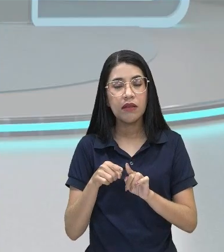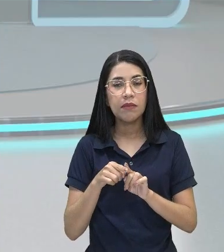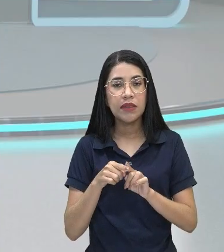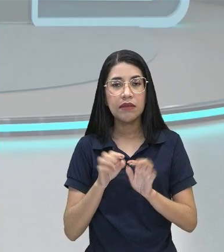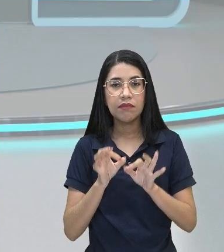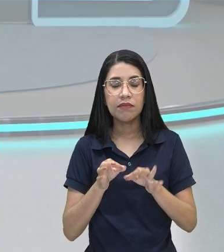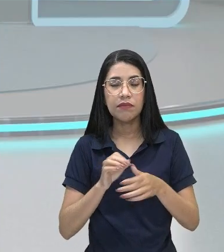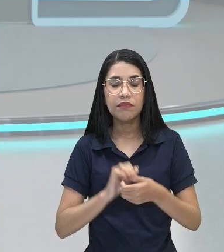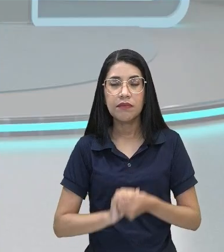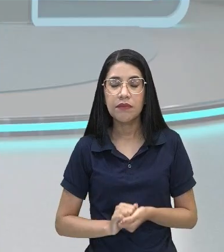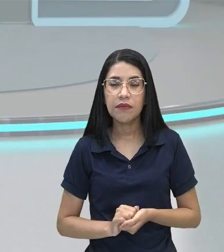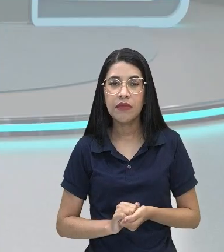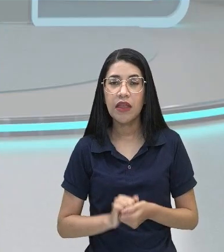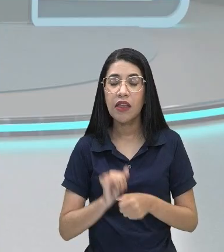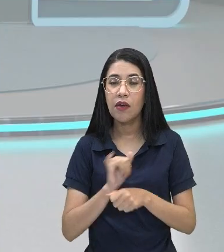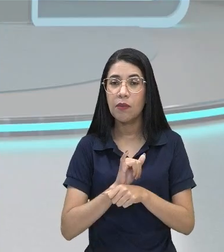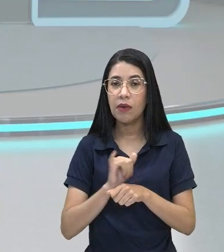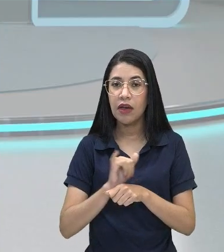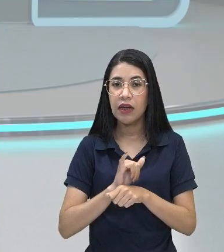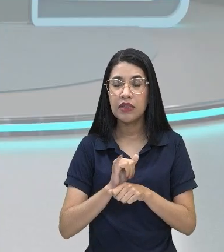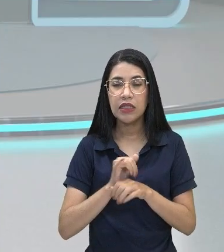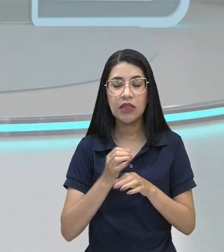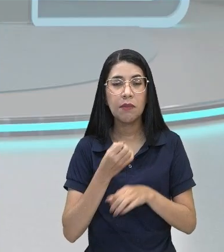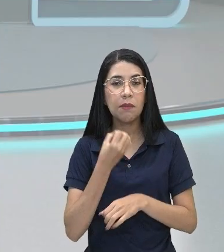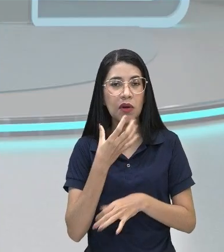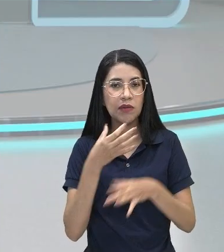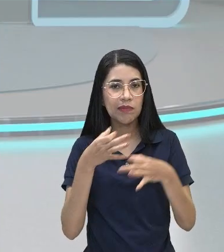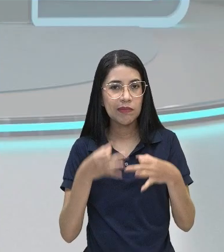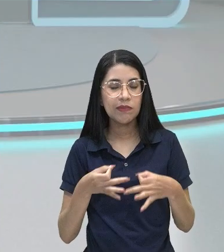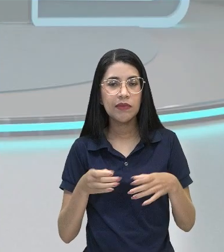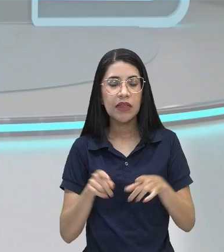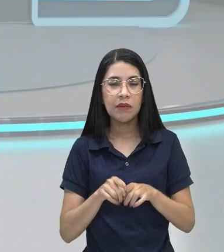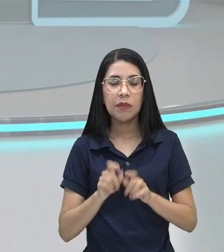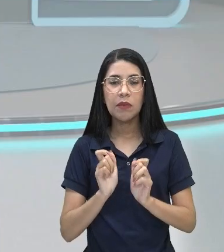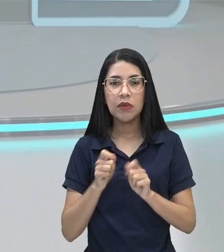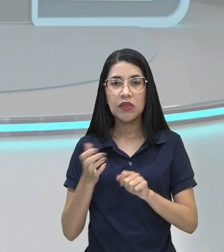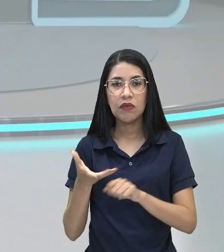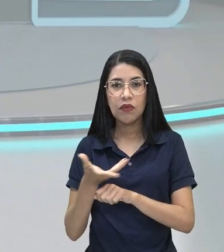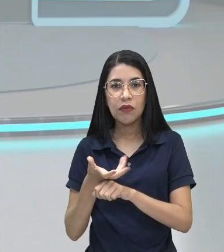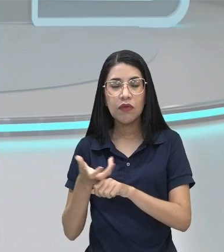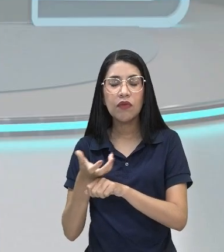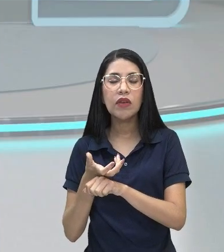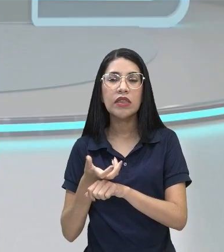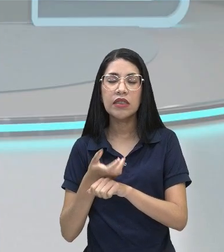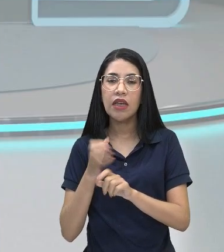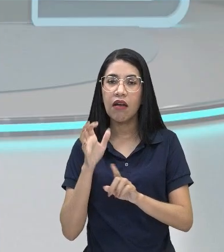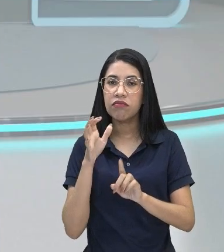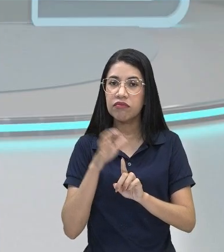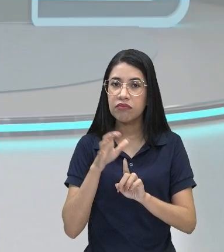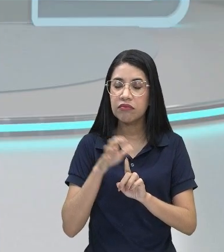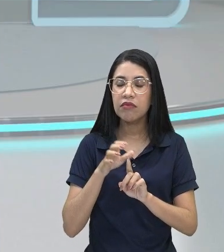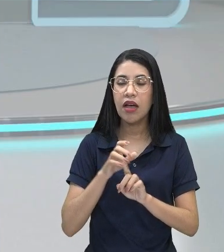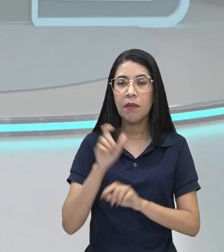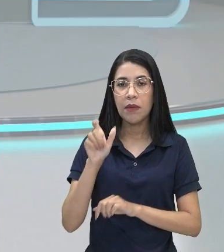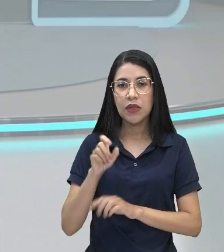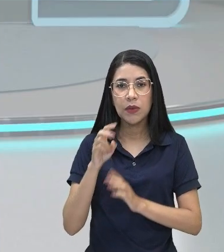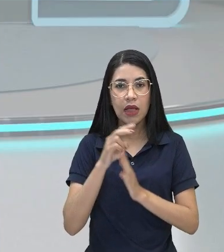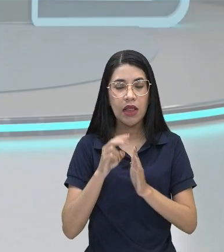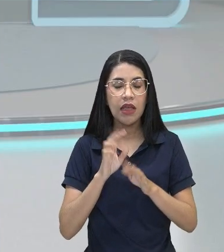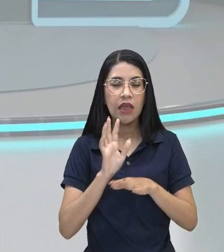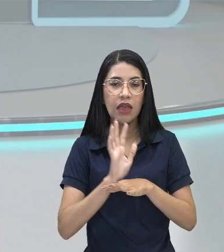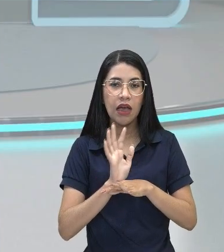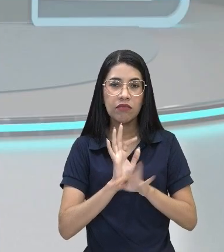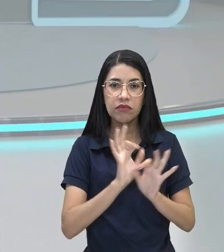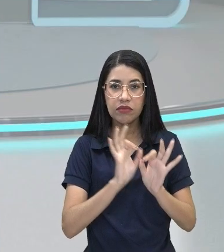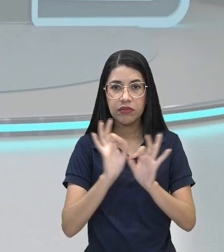positiva. É uma estratégia eficaz para persuadir, para convencer o leitor a assistir o